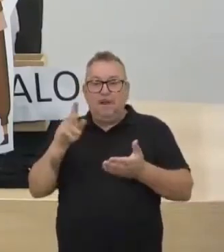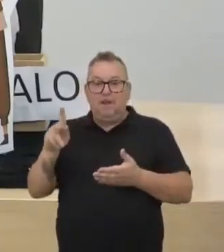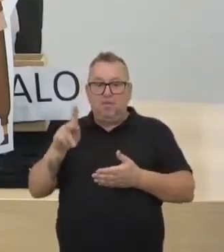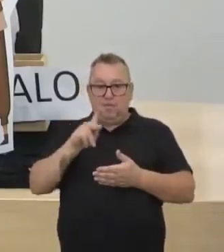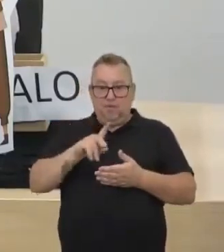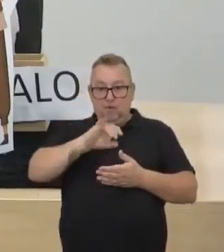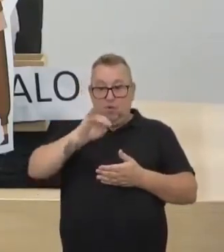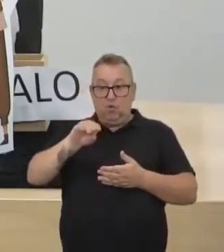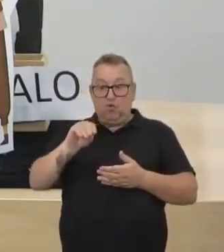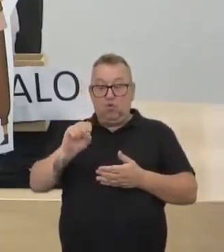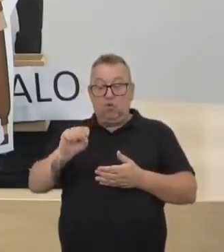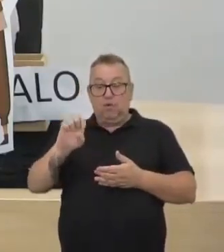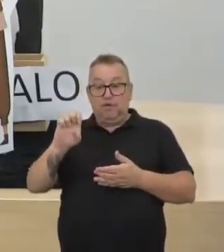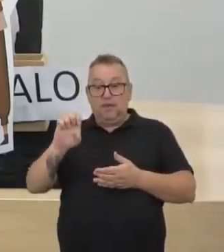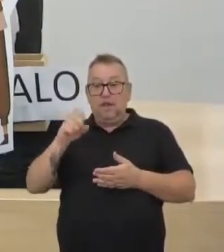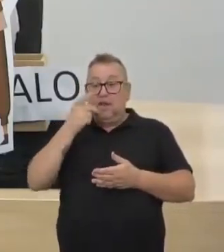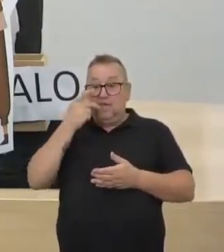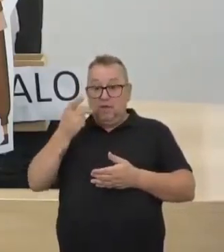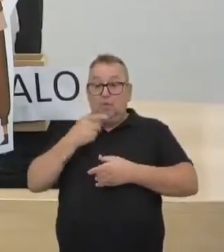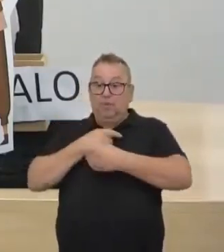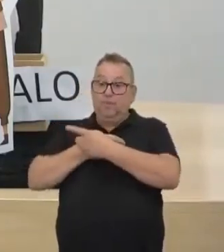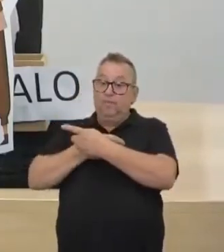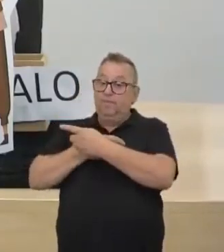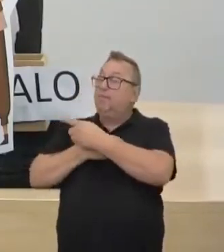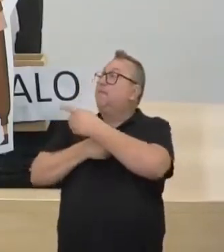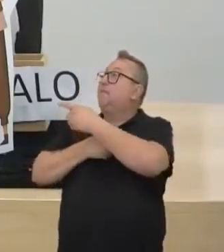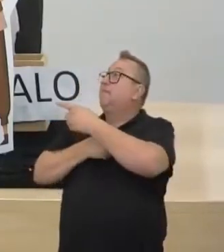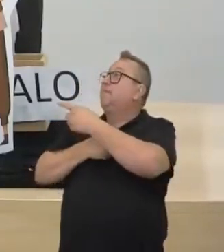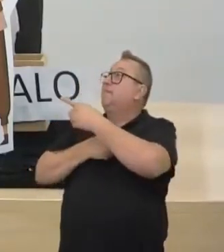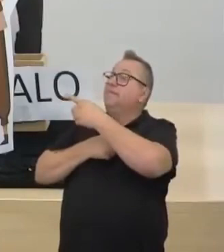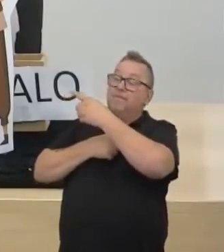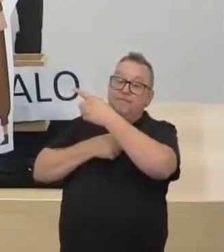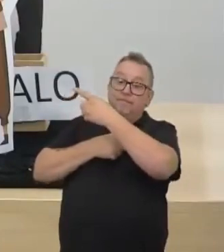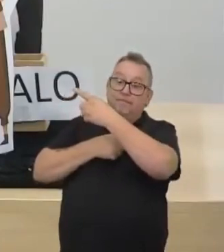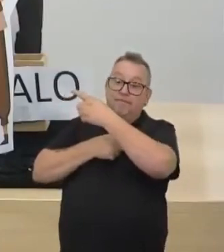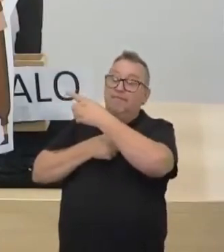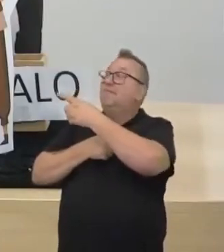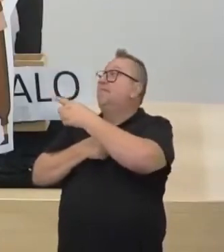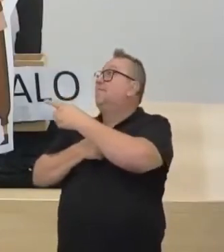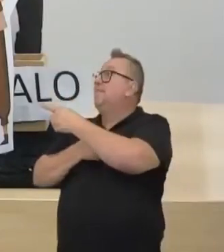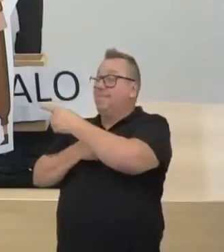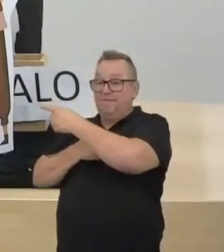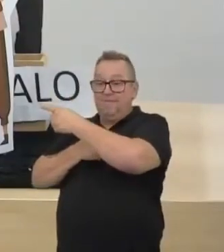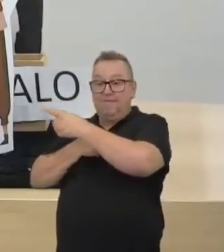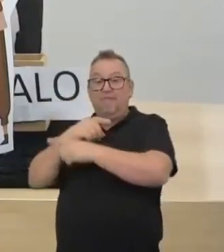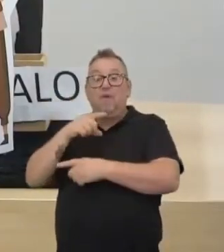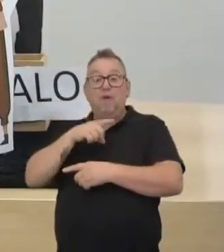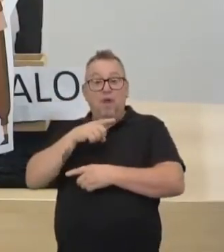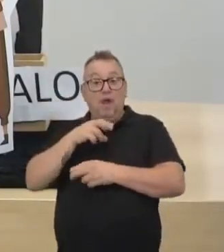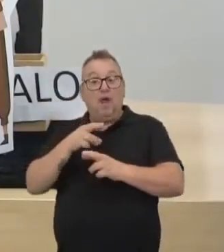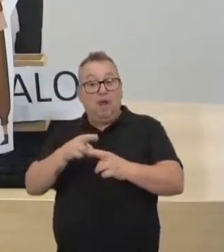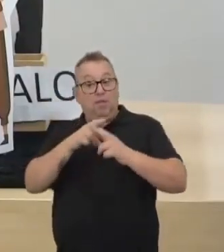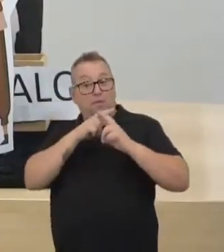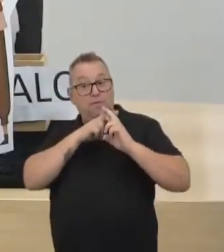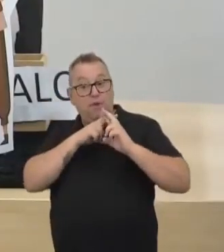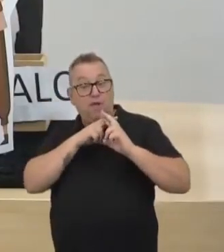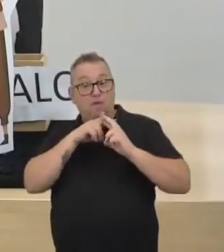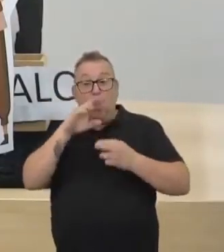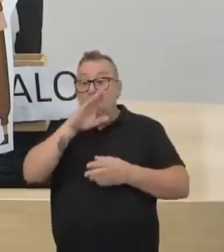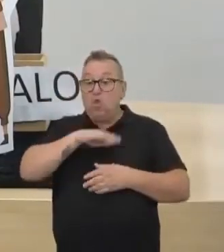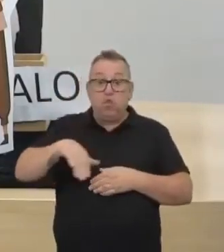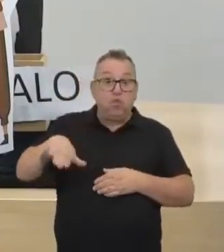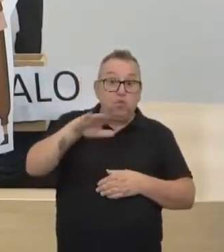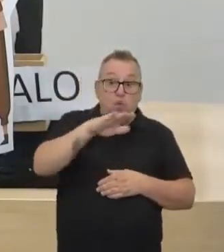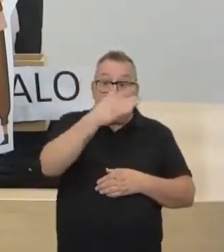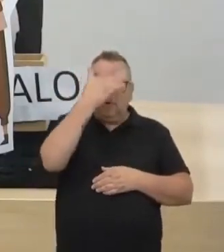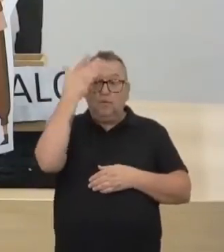que os servos, que são estes, certo? Eles eram responsáveis pelo sustento de todos.